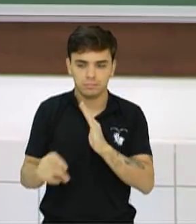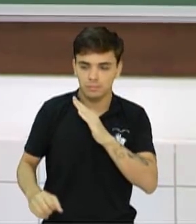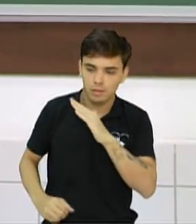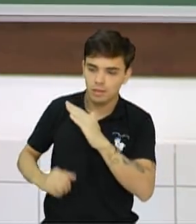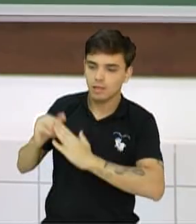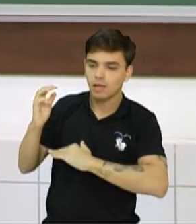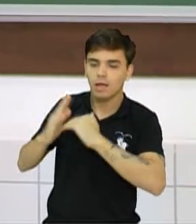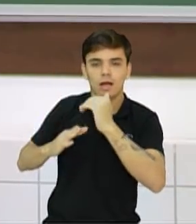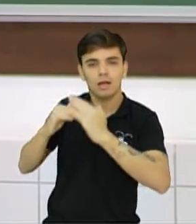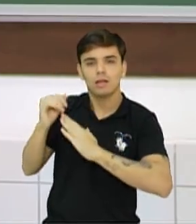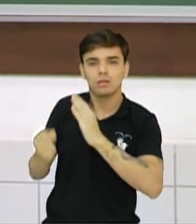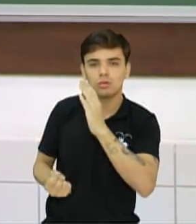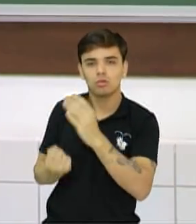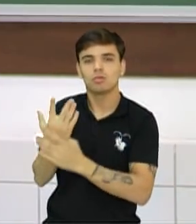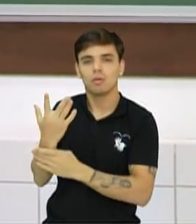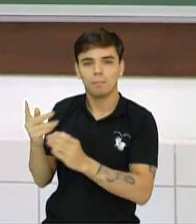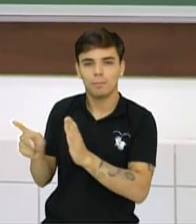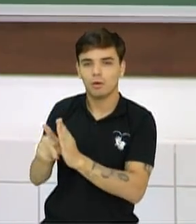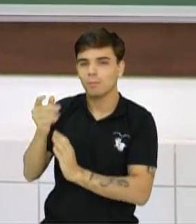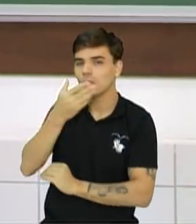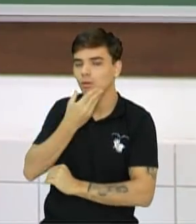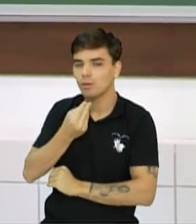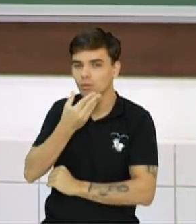próprio homem, de que só